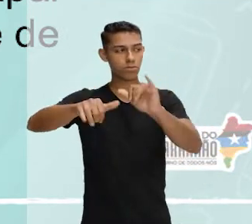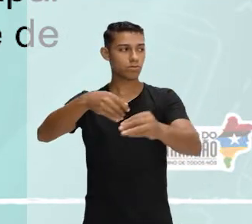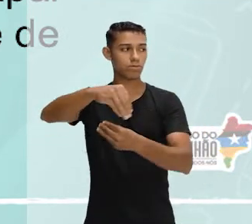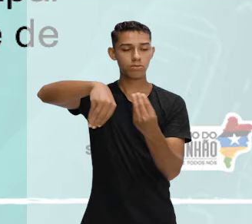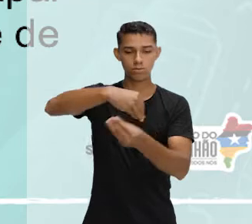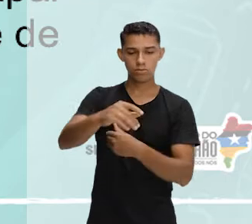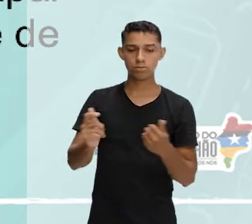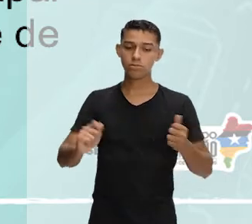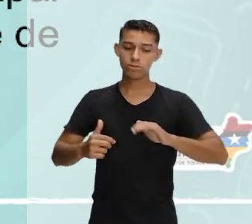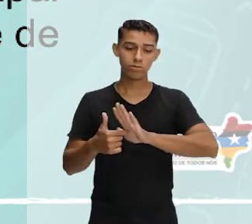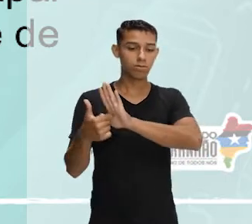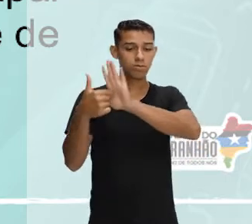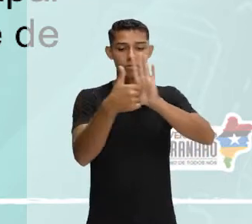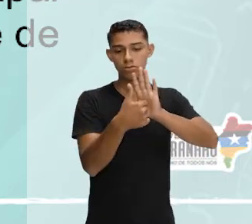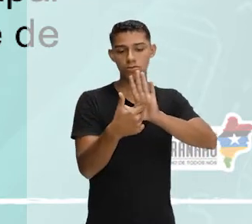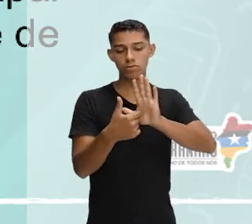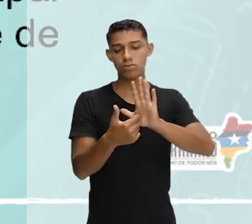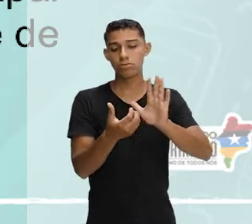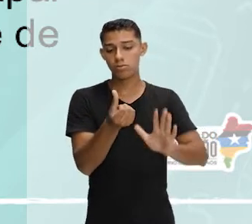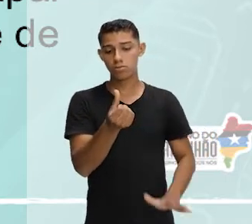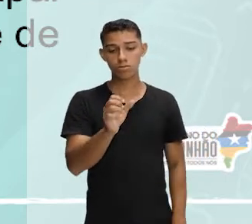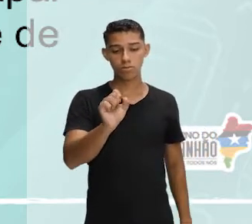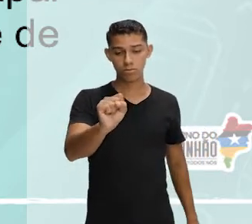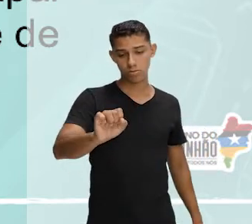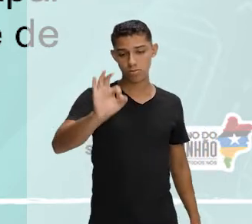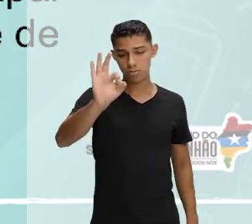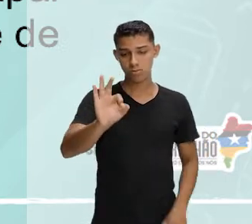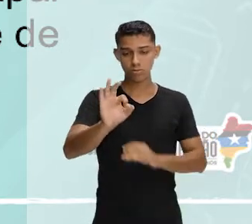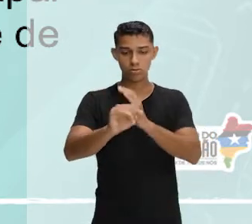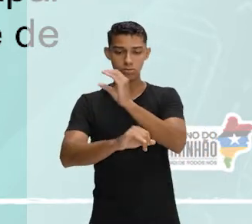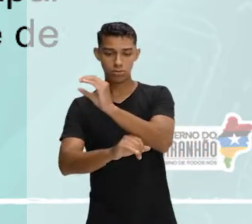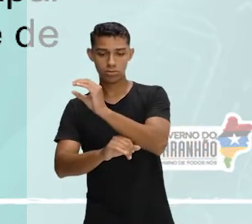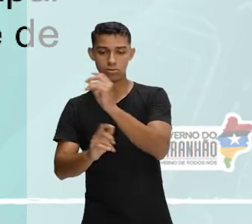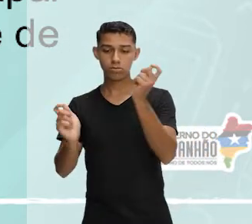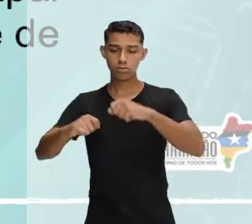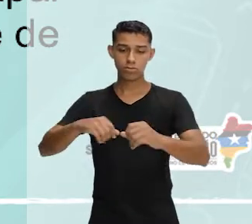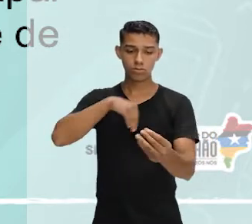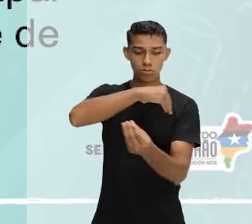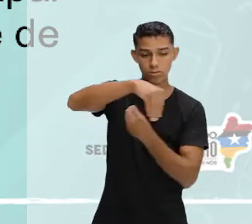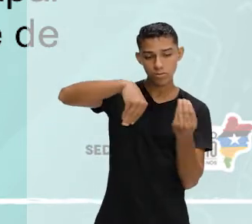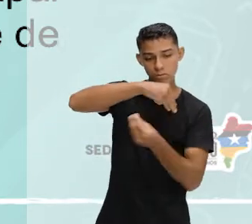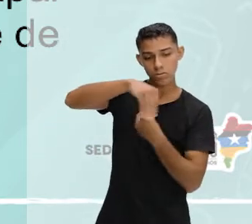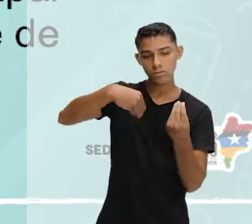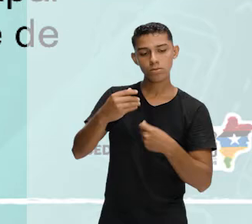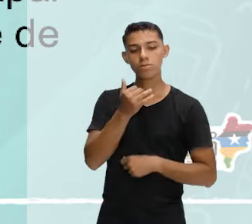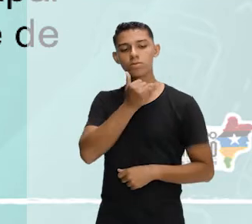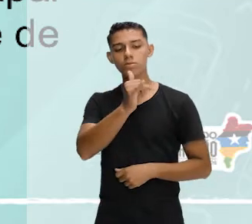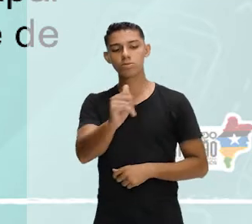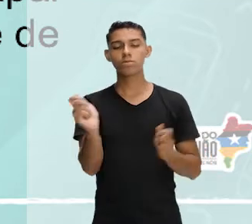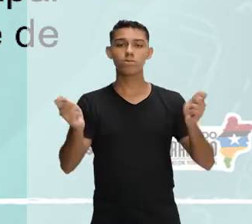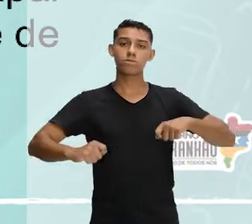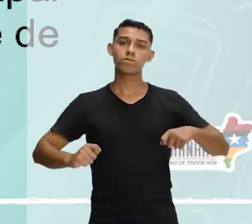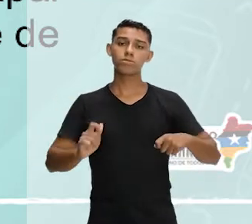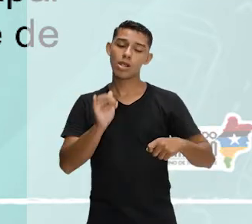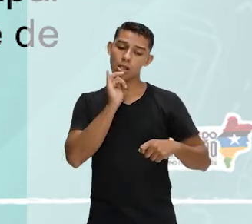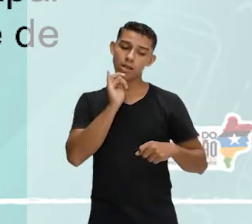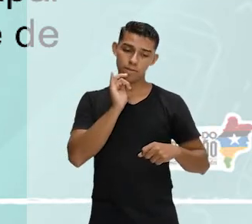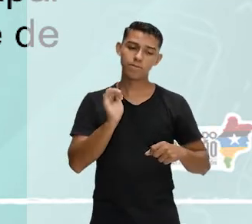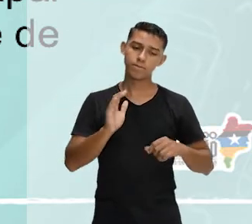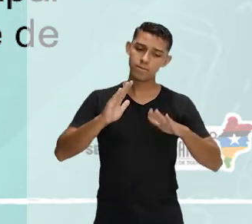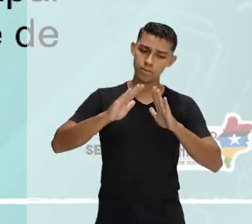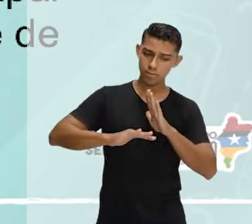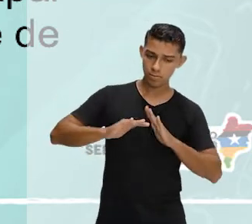de fusão muito alta. Só que essa mistura já torna essa fusão